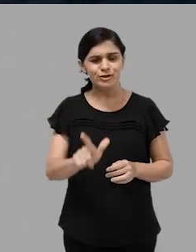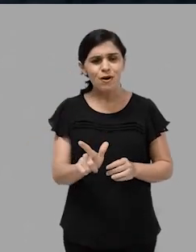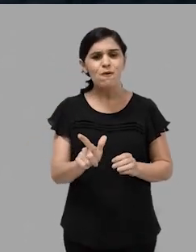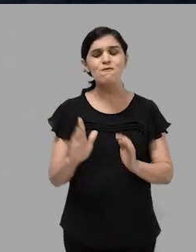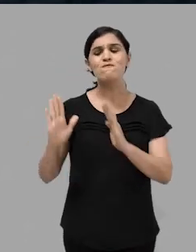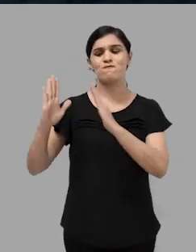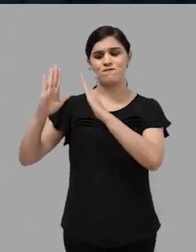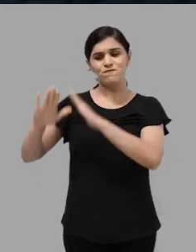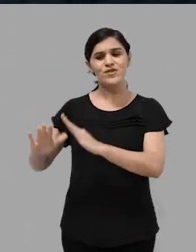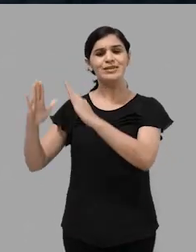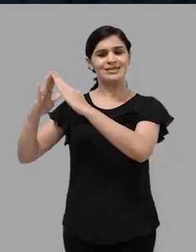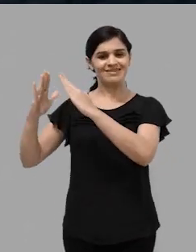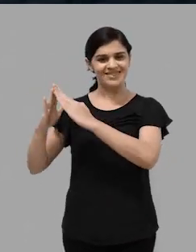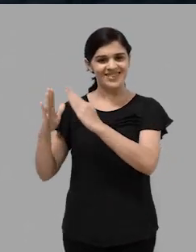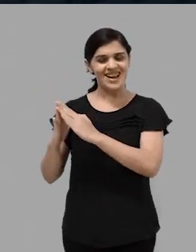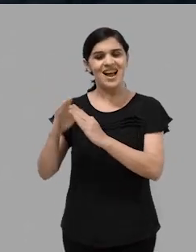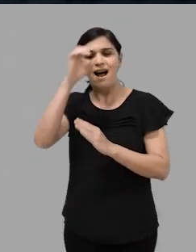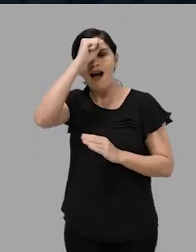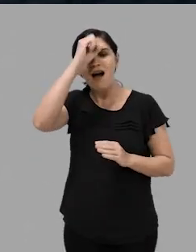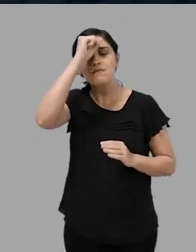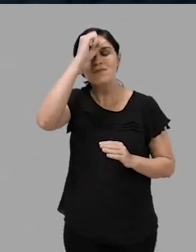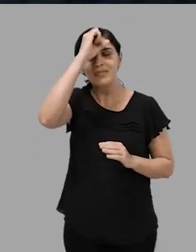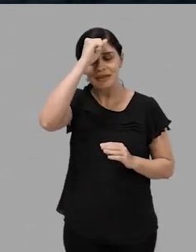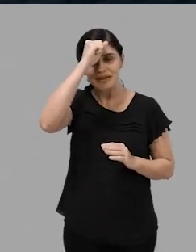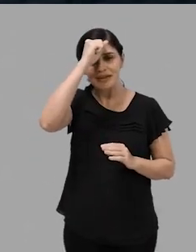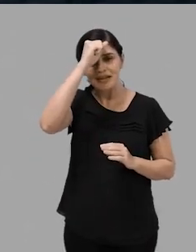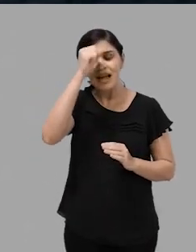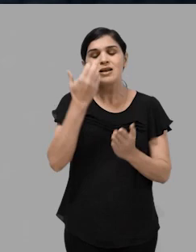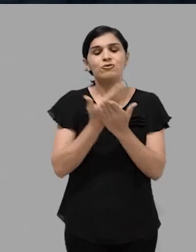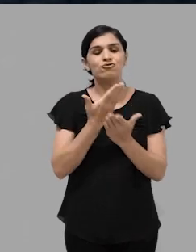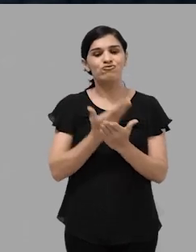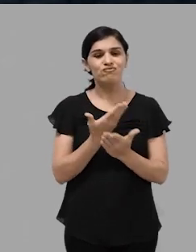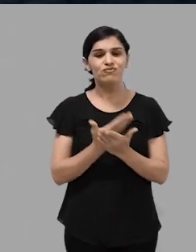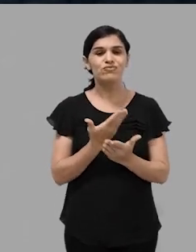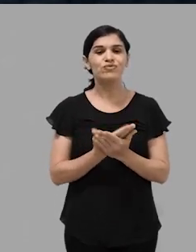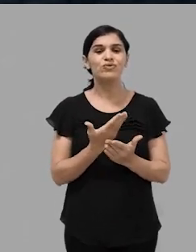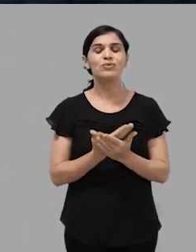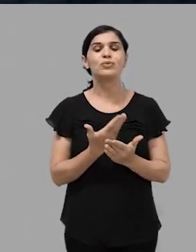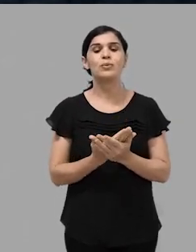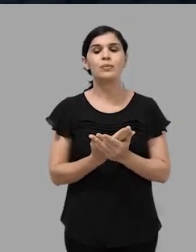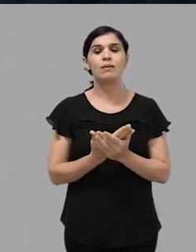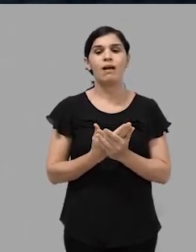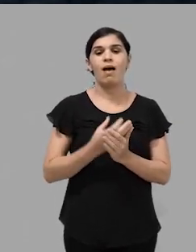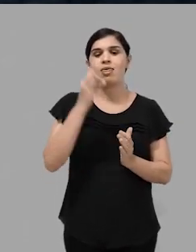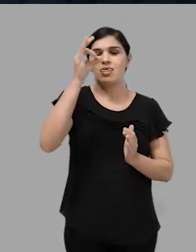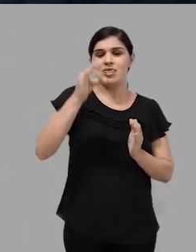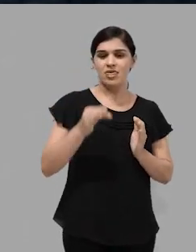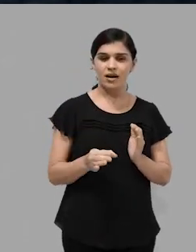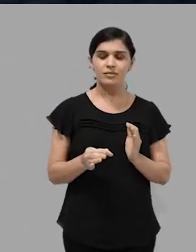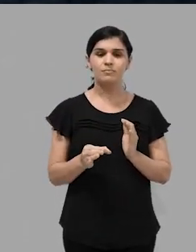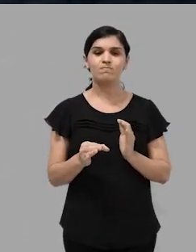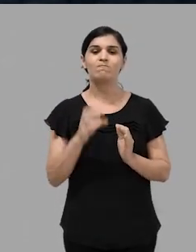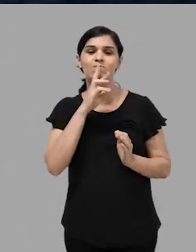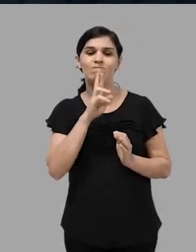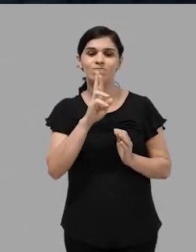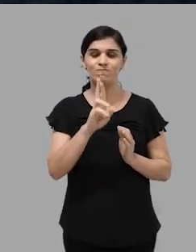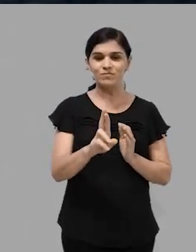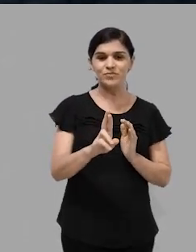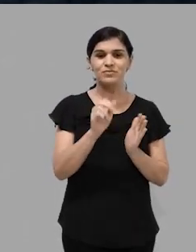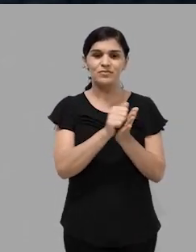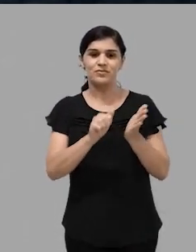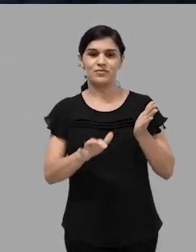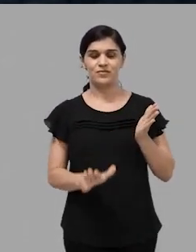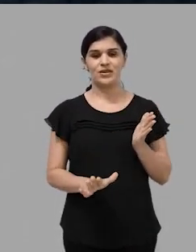Casa Aprendendo e vamos estudar, vamos acertar as questões que eu trouxe para vocês, certo? Você vai